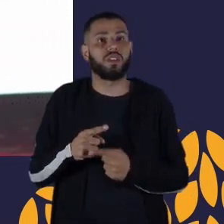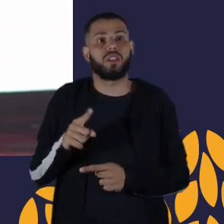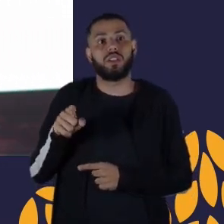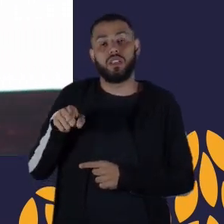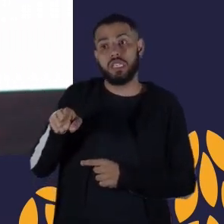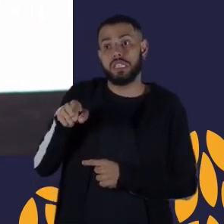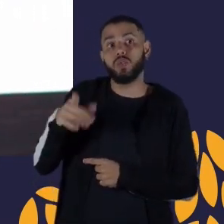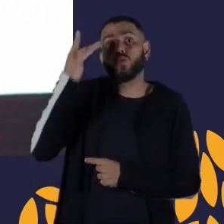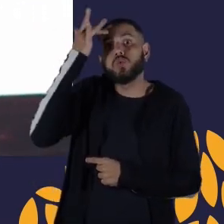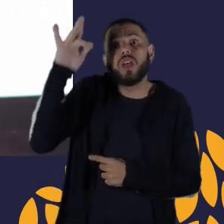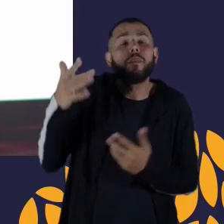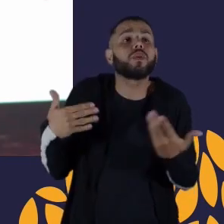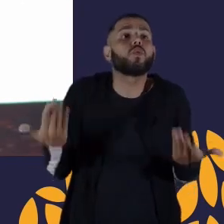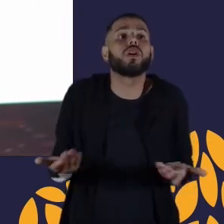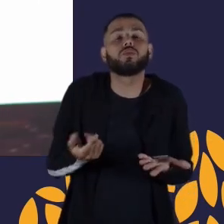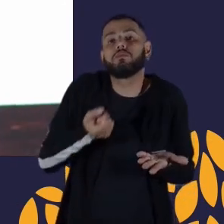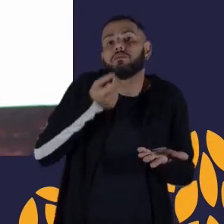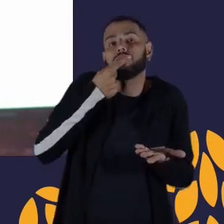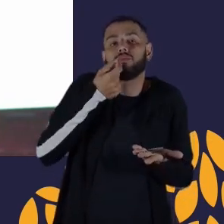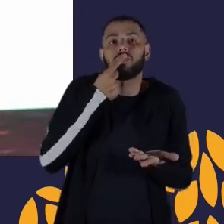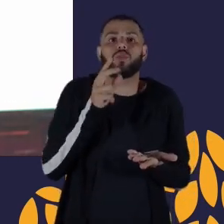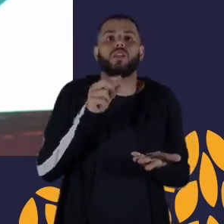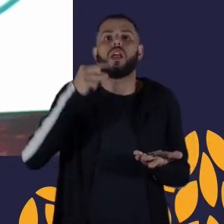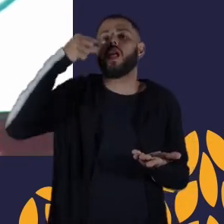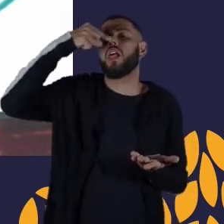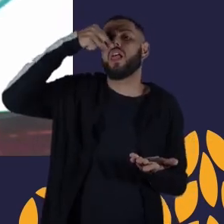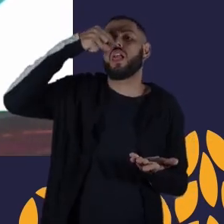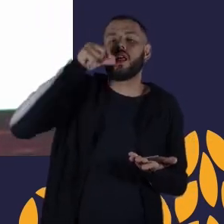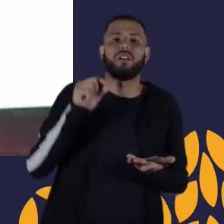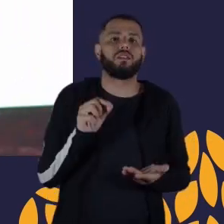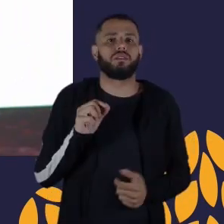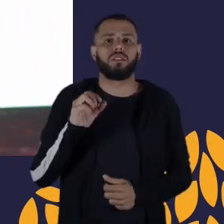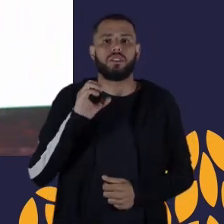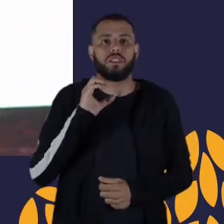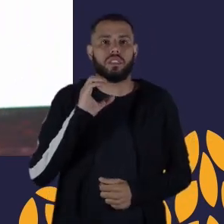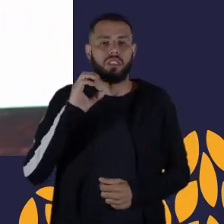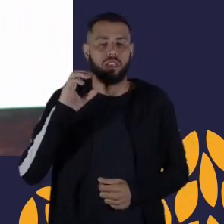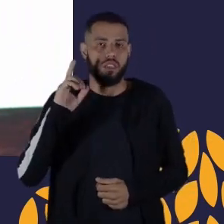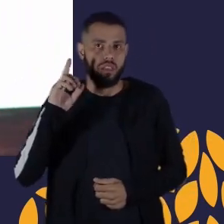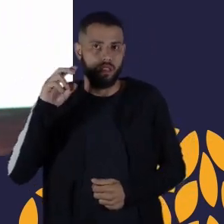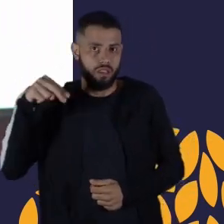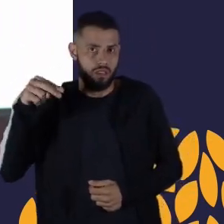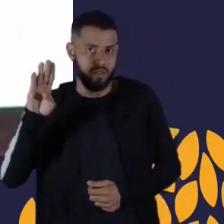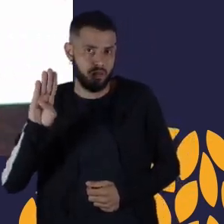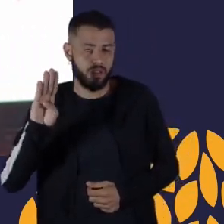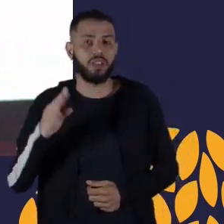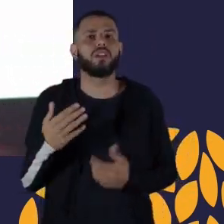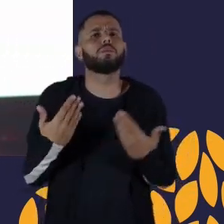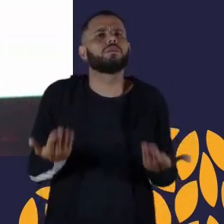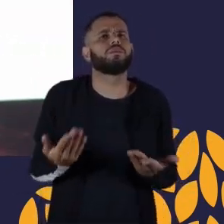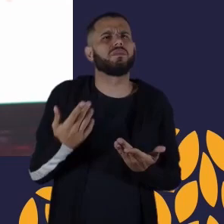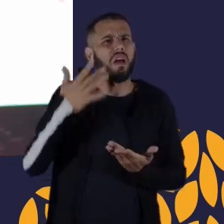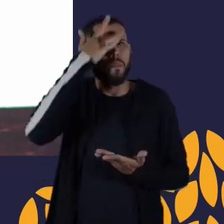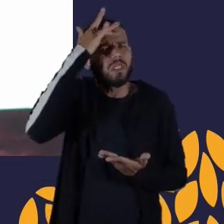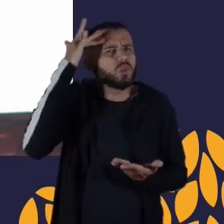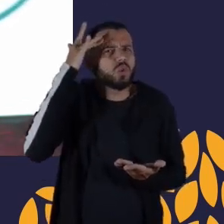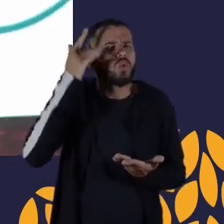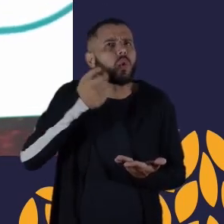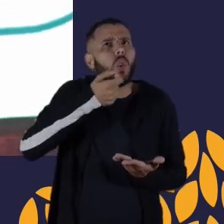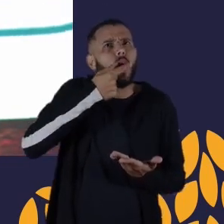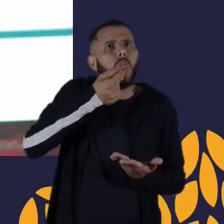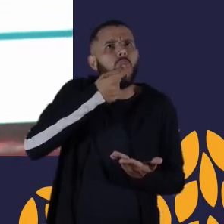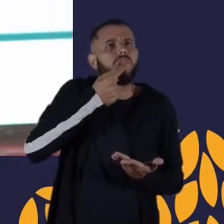sabe conduzir tratamentos com canabinoides. E tem muitos expertos que falam de washout. Nós, os